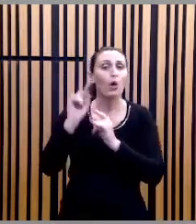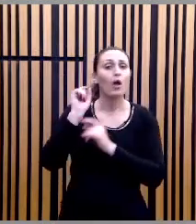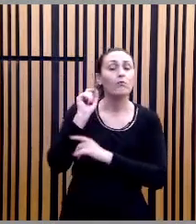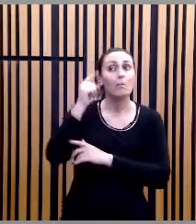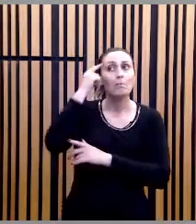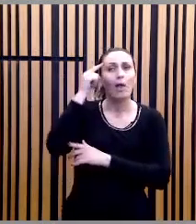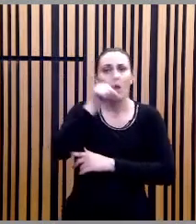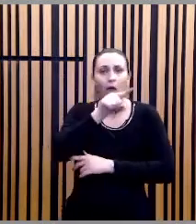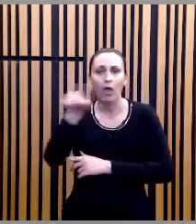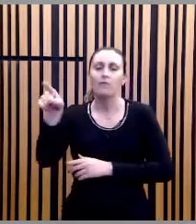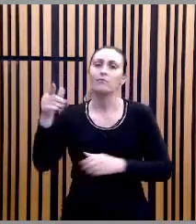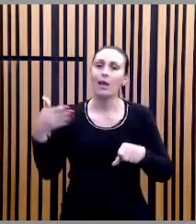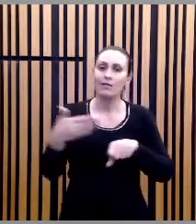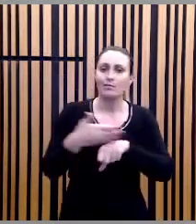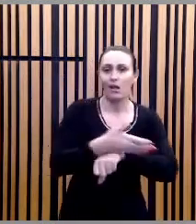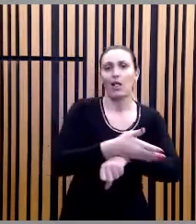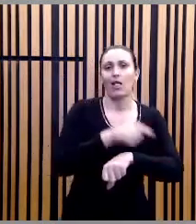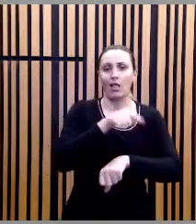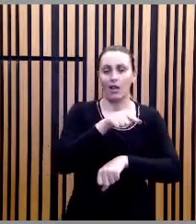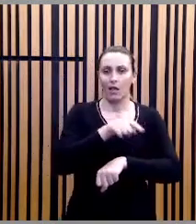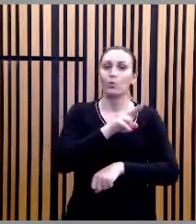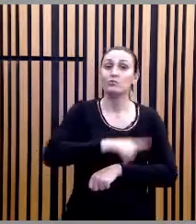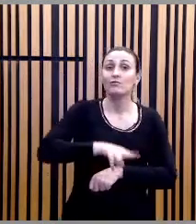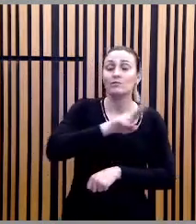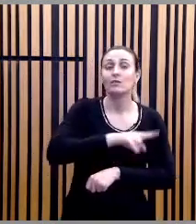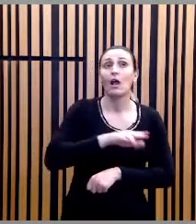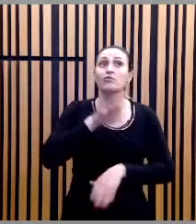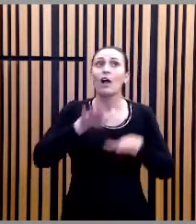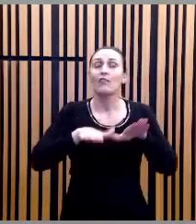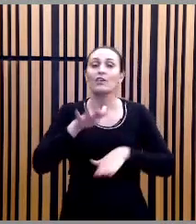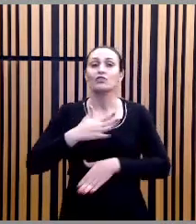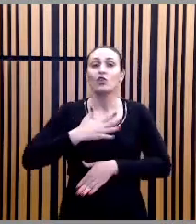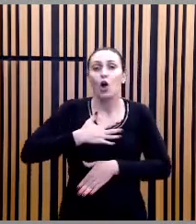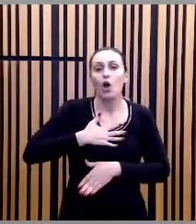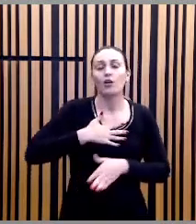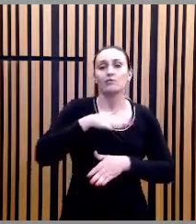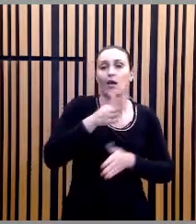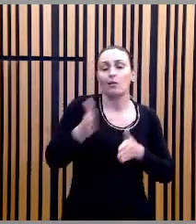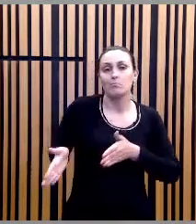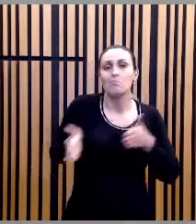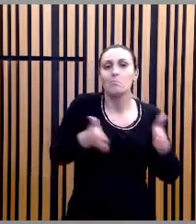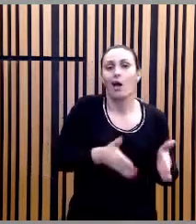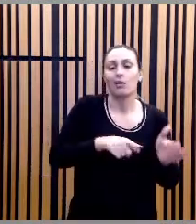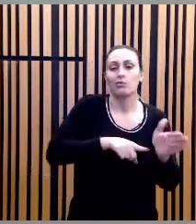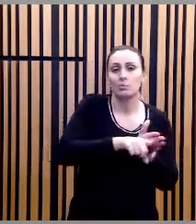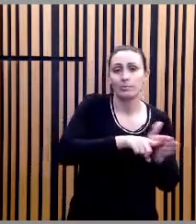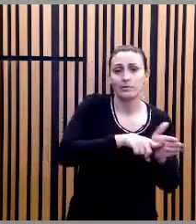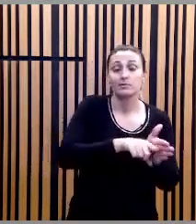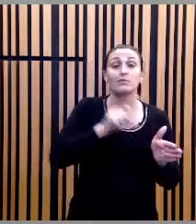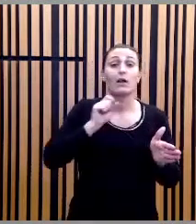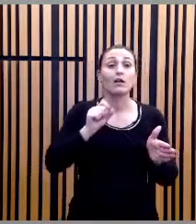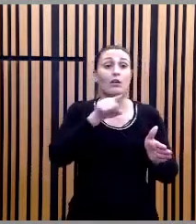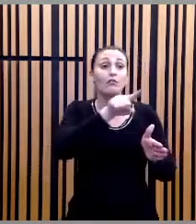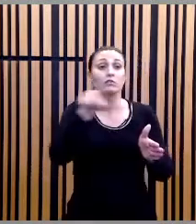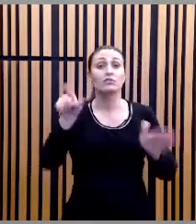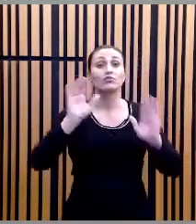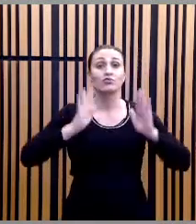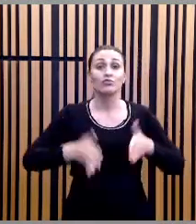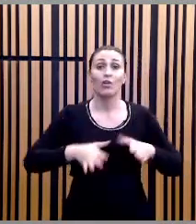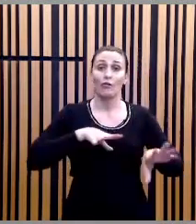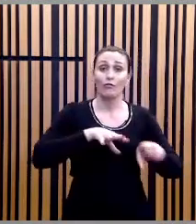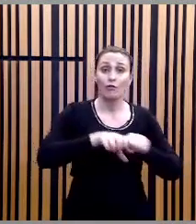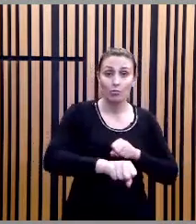na graduação, que daqui a pouco gosta de pesquisa, daqui a pouco quem está aí, que já se formou e está pensando